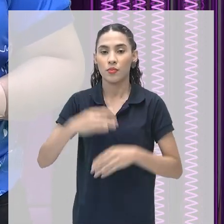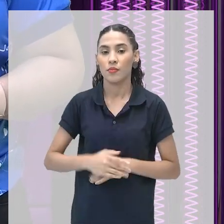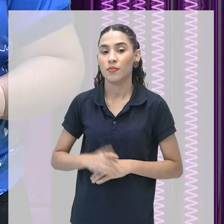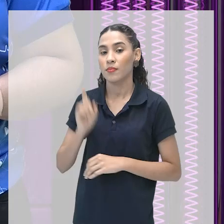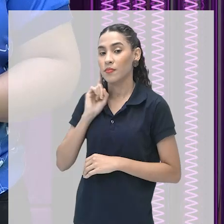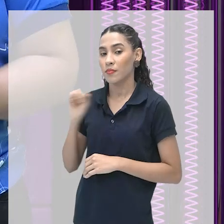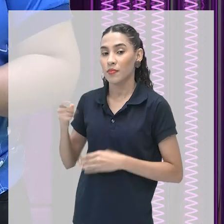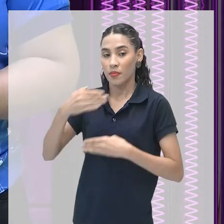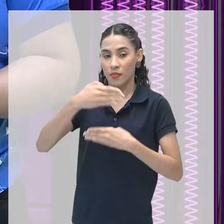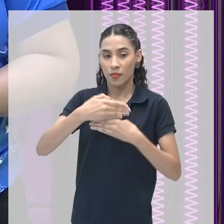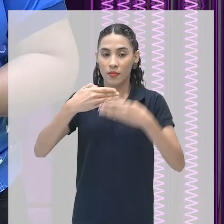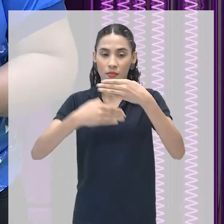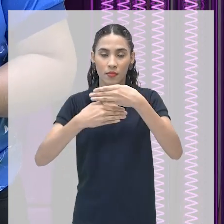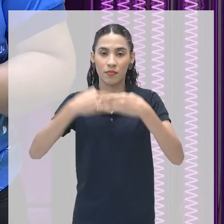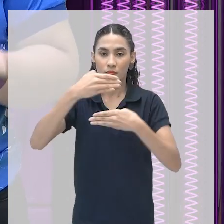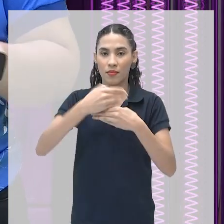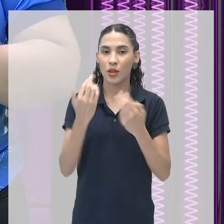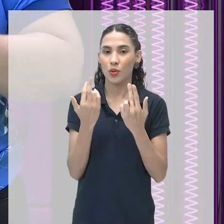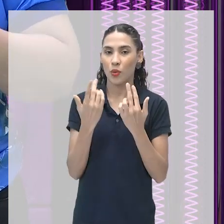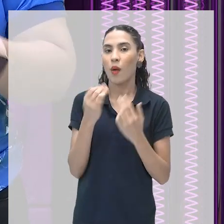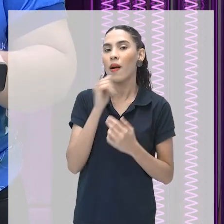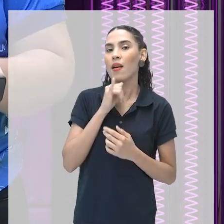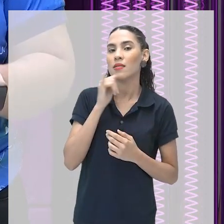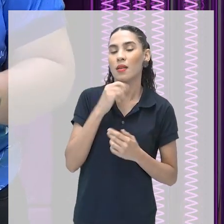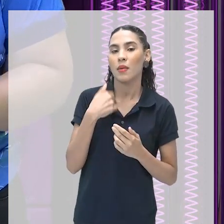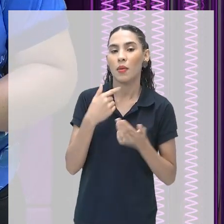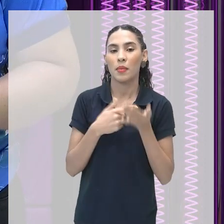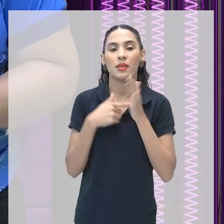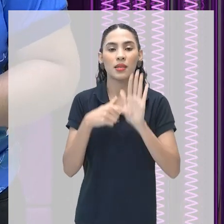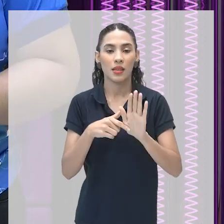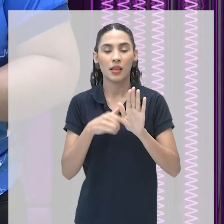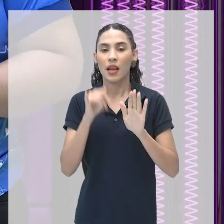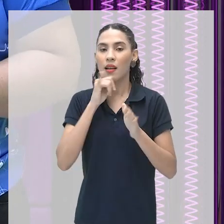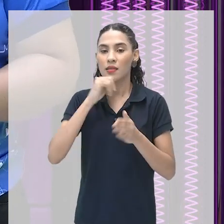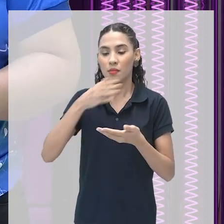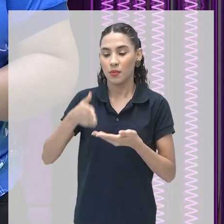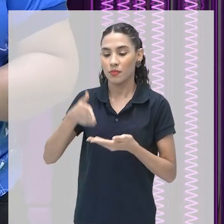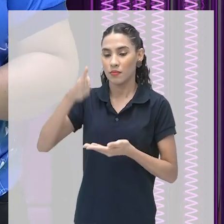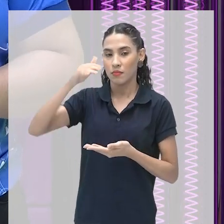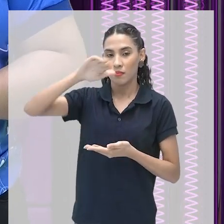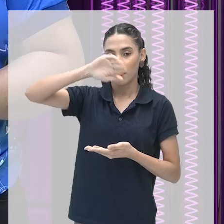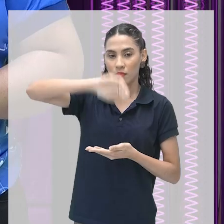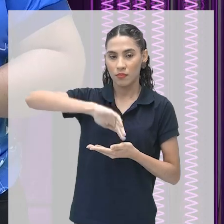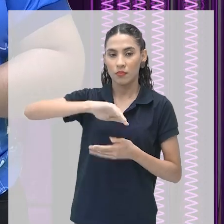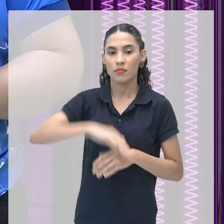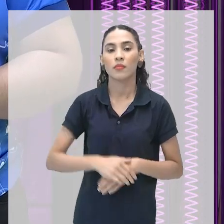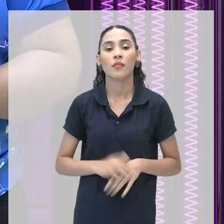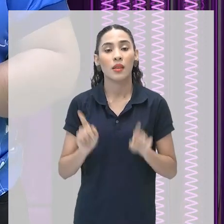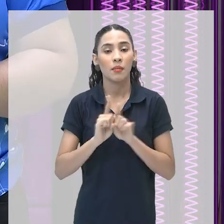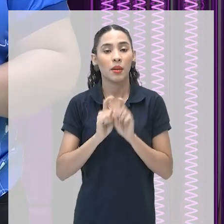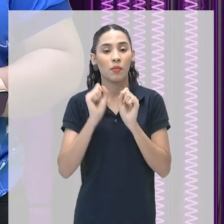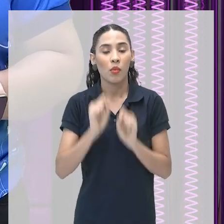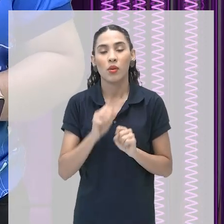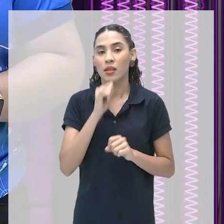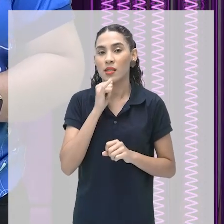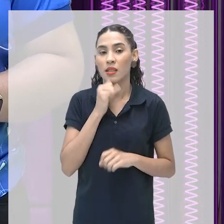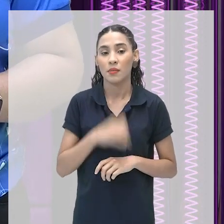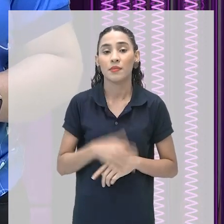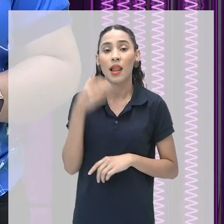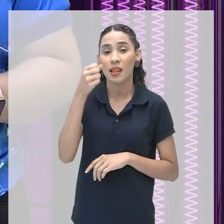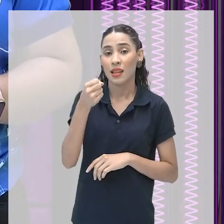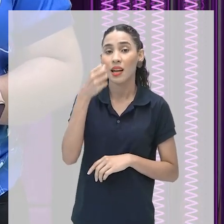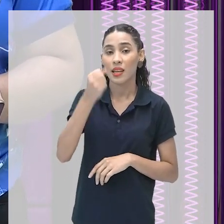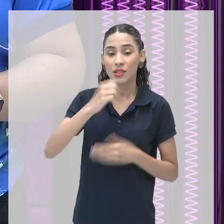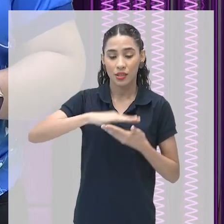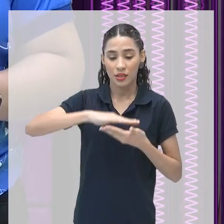tijolo. Prisma igual como eu trouxe para vocês. Todas as faces retangulares. Também podemos ter aí a caixa